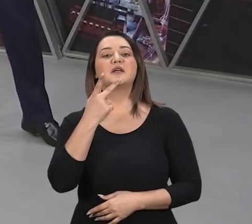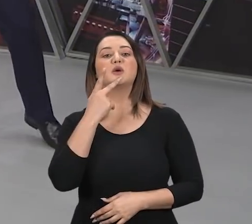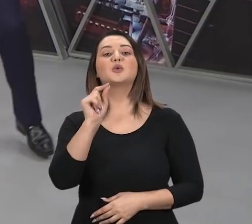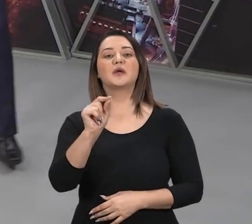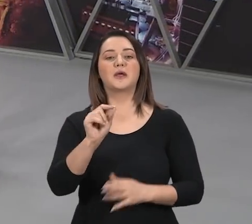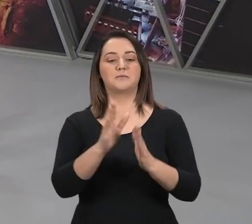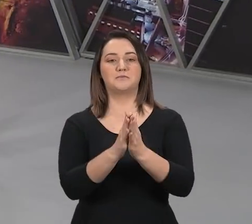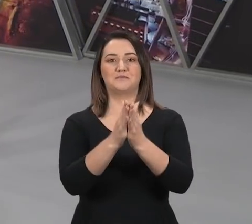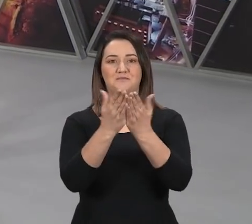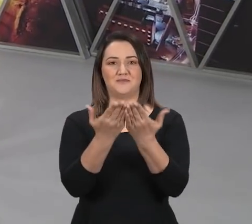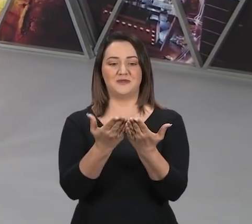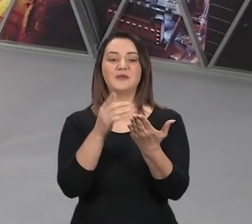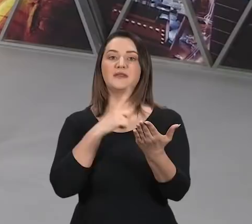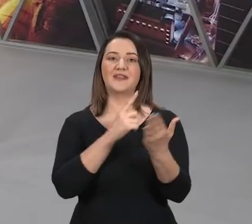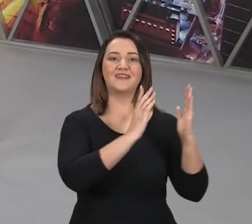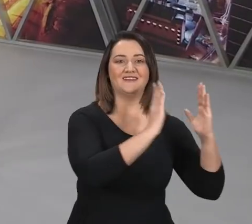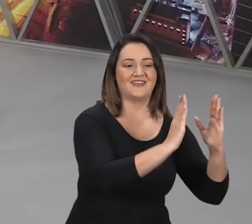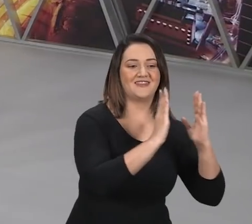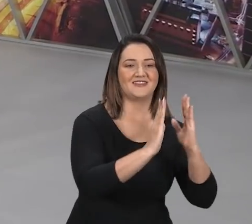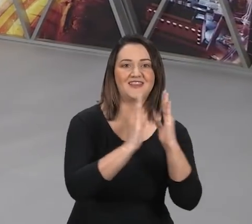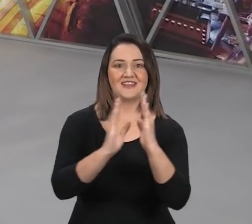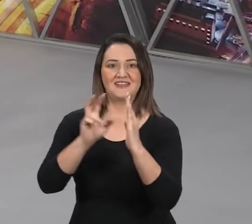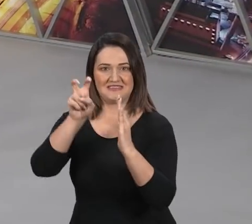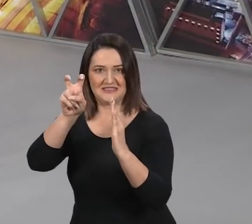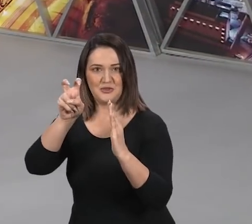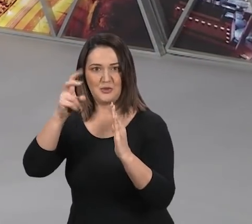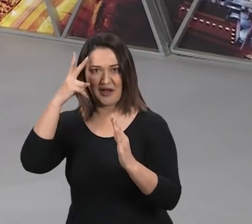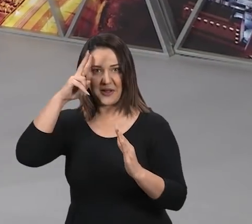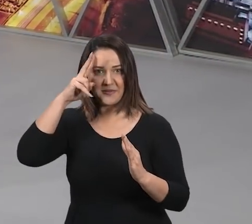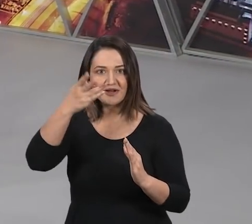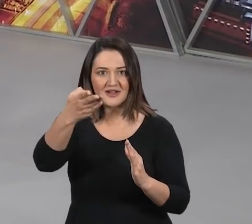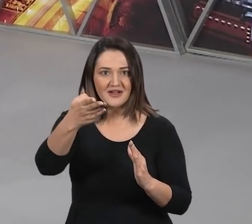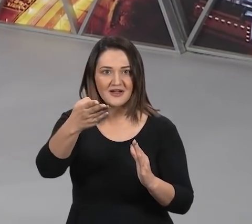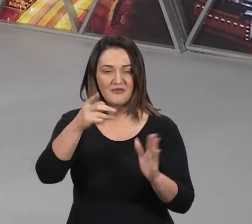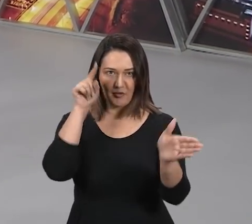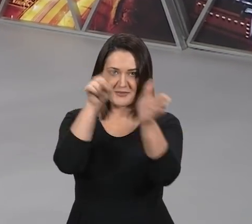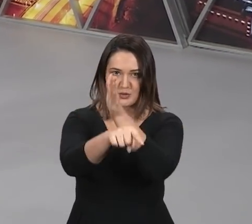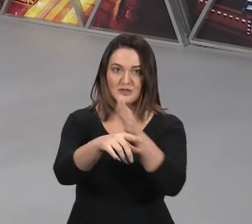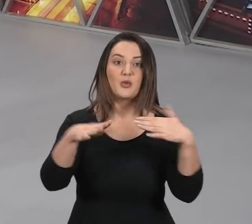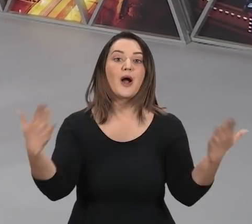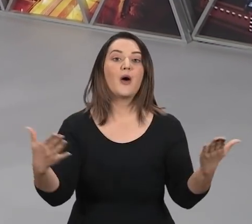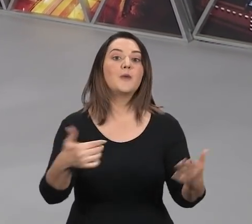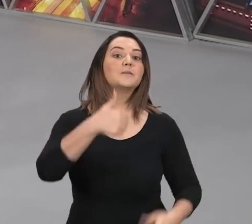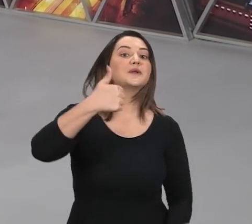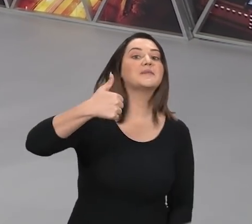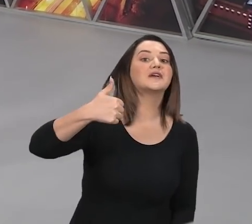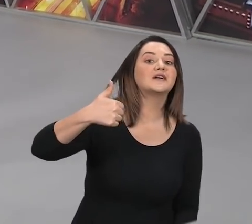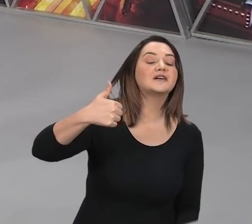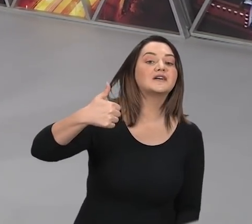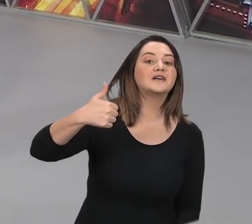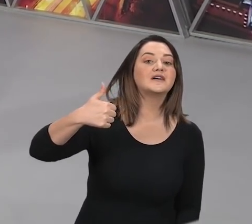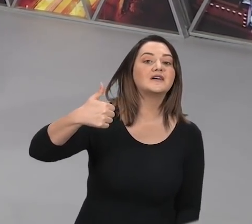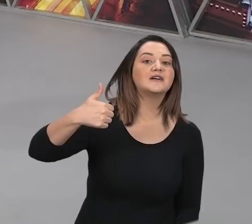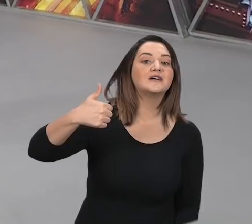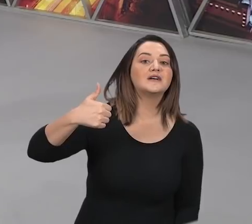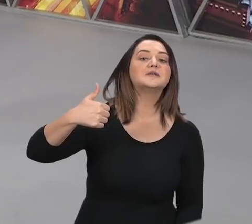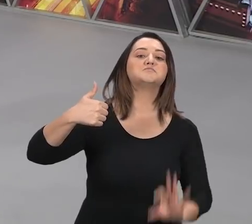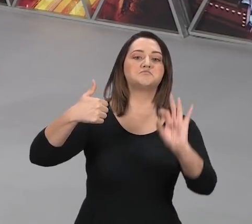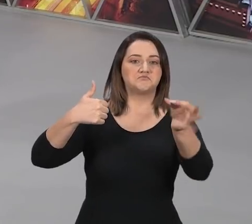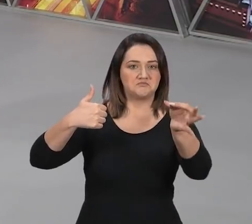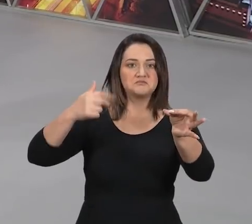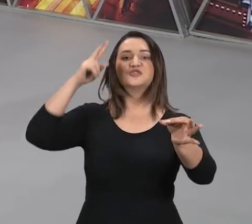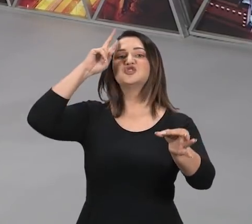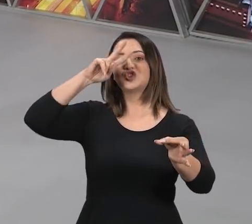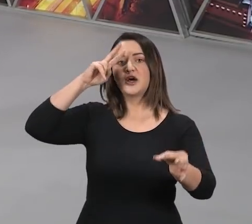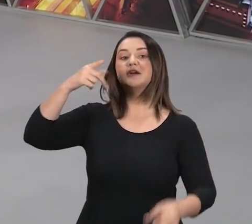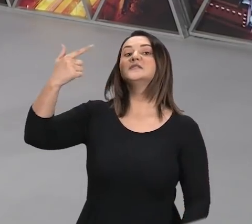falei para vocês agora há pouco que a Bíblia Sagrada está subdividida em 5 pequenas partes. Lembrou? Vamos ver se você lembra. Eu pergunto e você